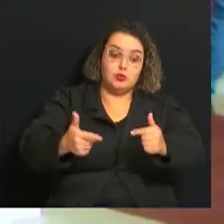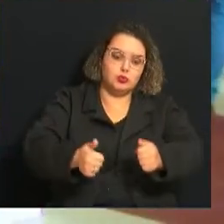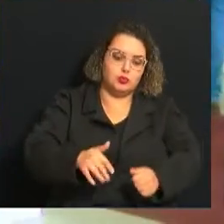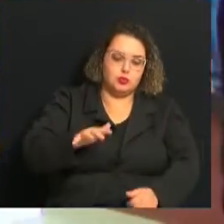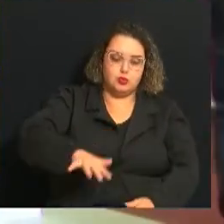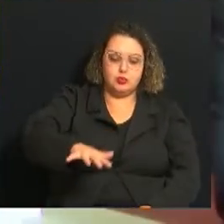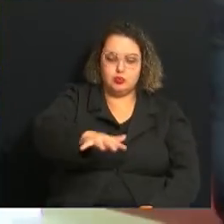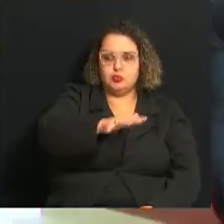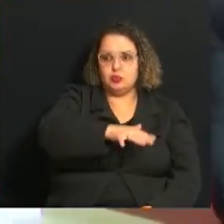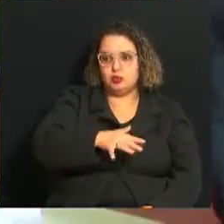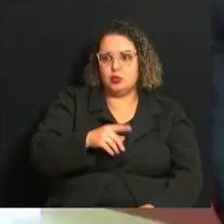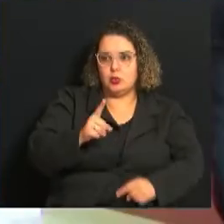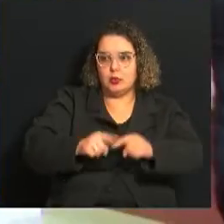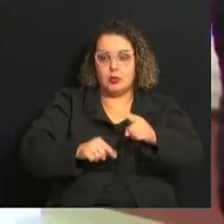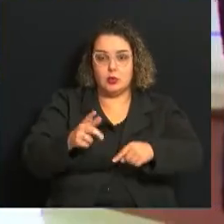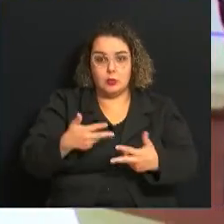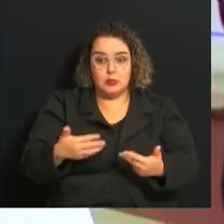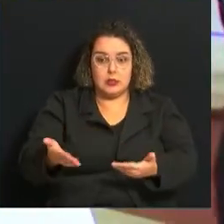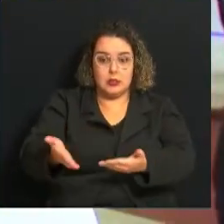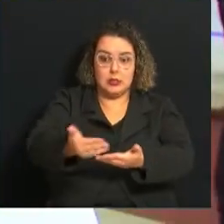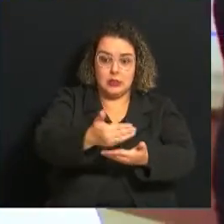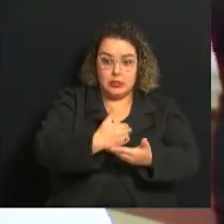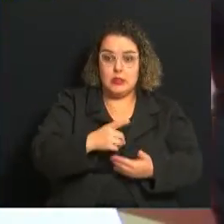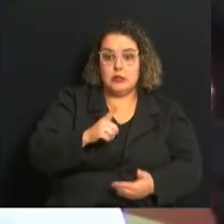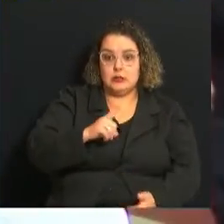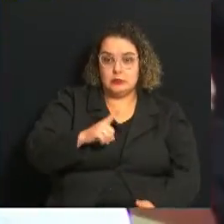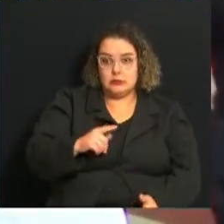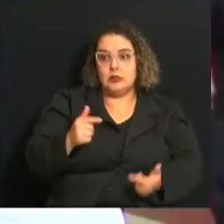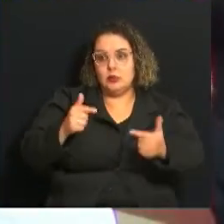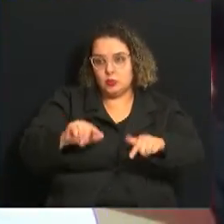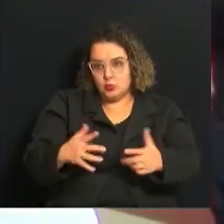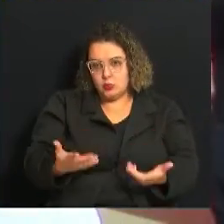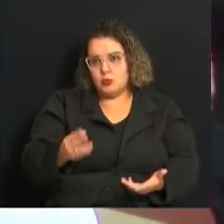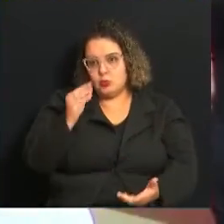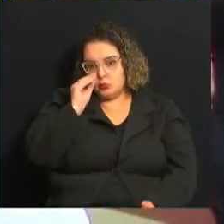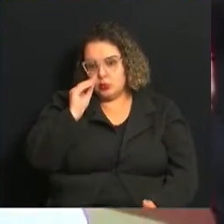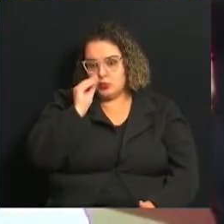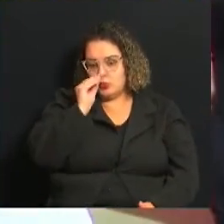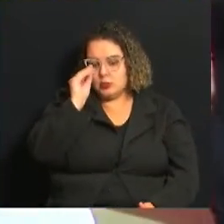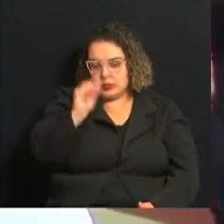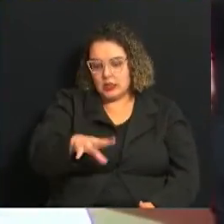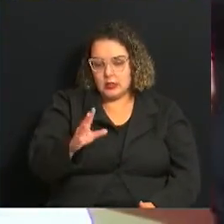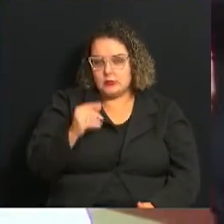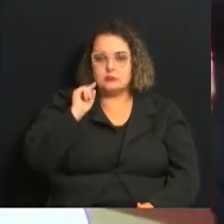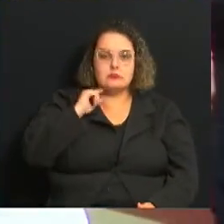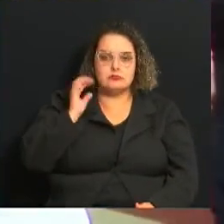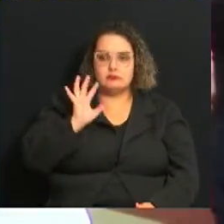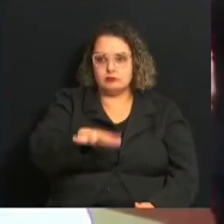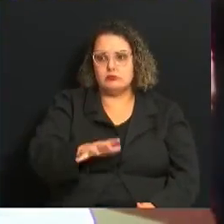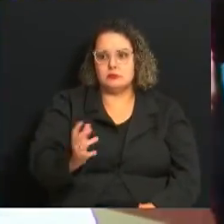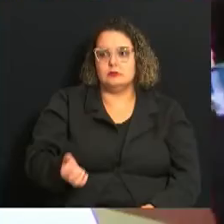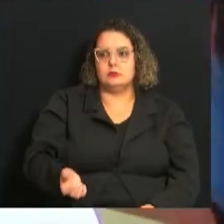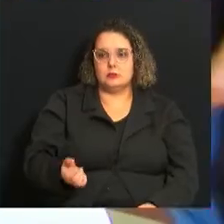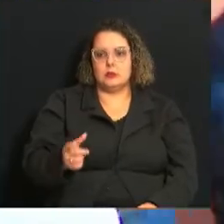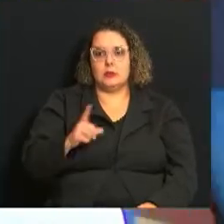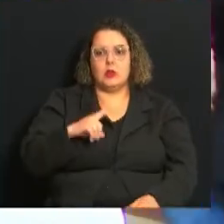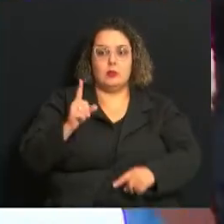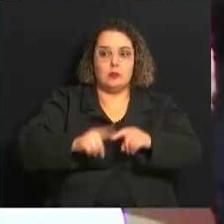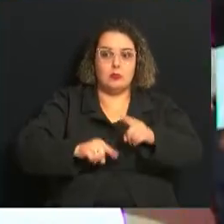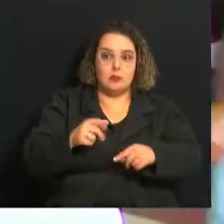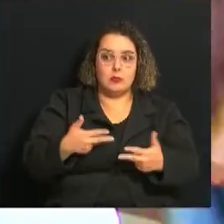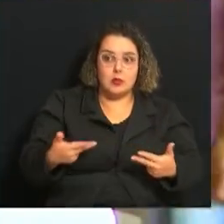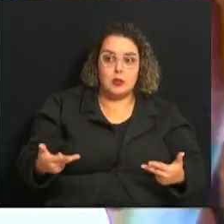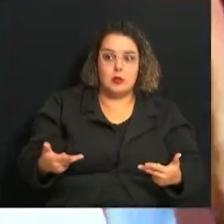do material coletado tem uma destinação, porque tem materiais, por exemplo, a nossa bateria